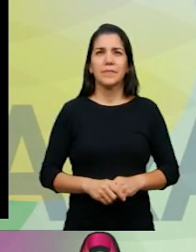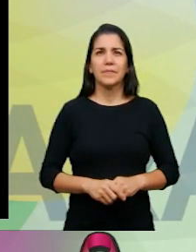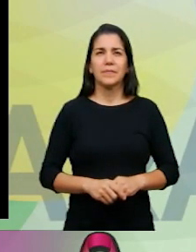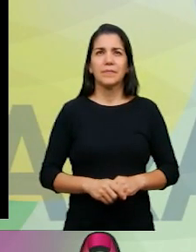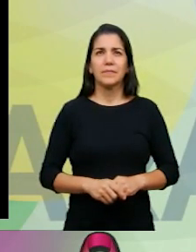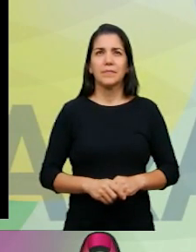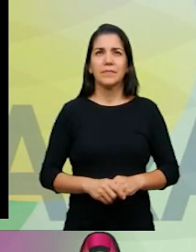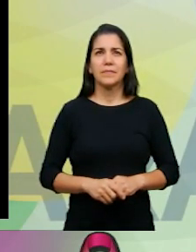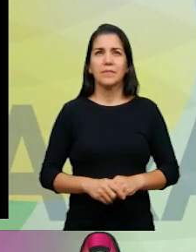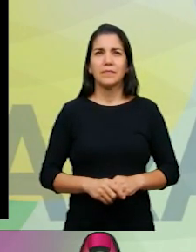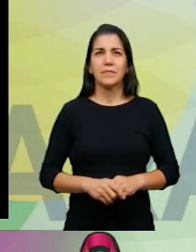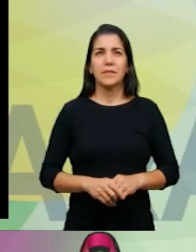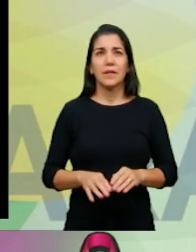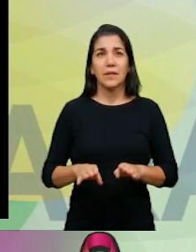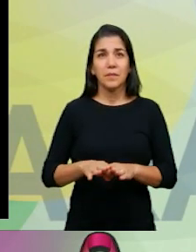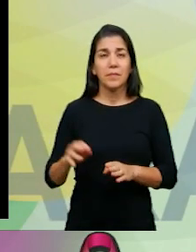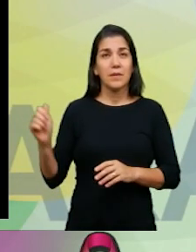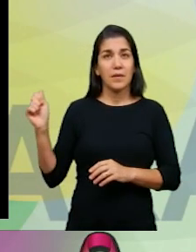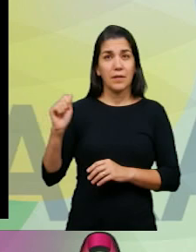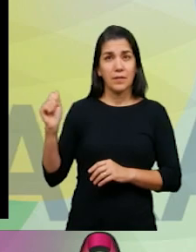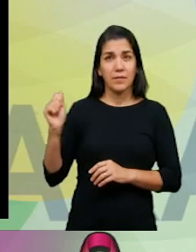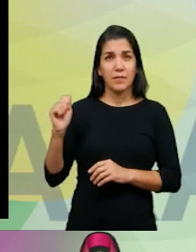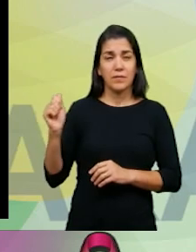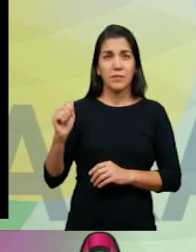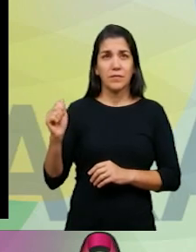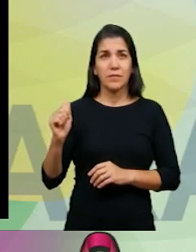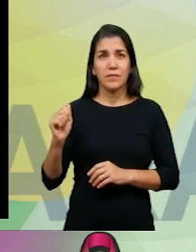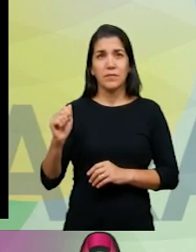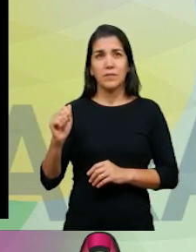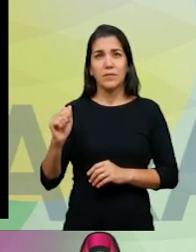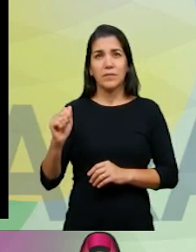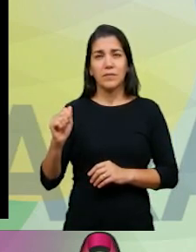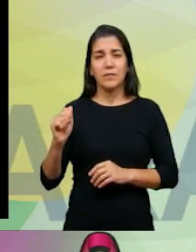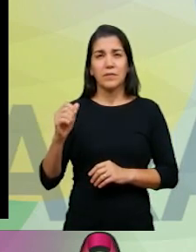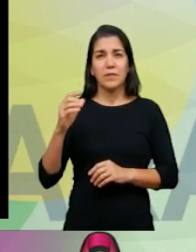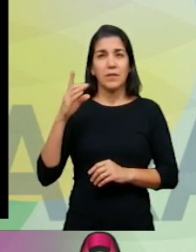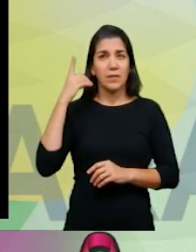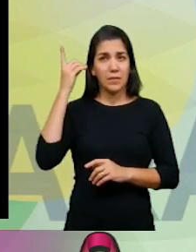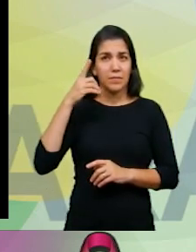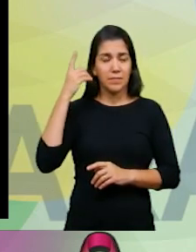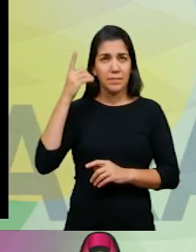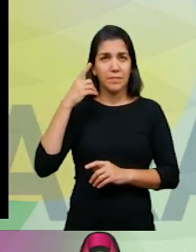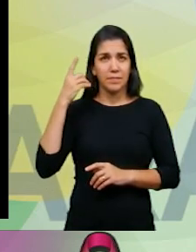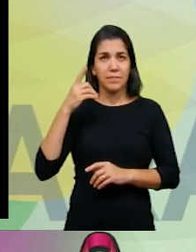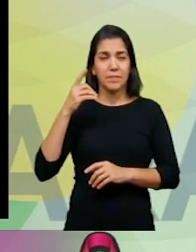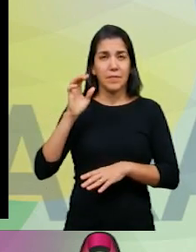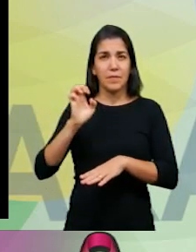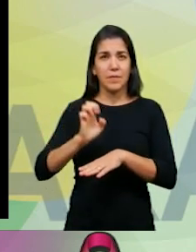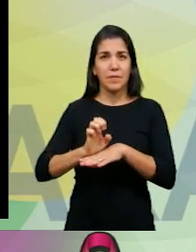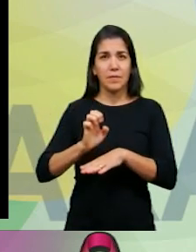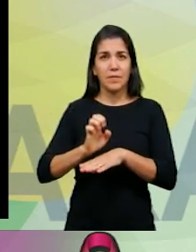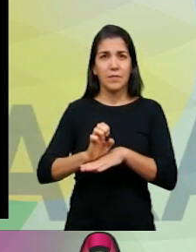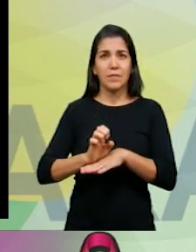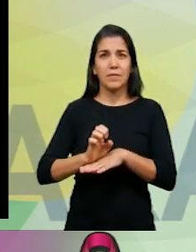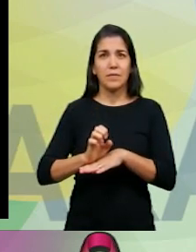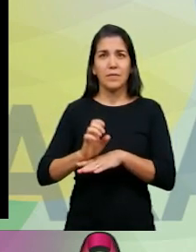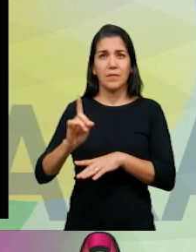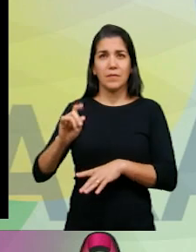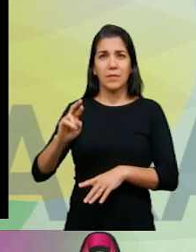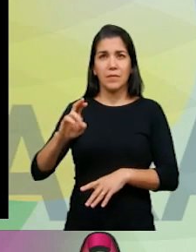Também estive também com a assessora do Dirceu Dalben, também um deputado estadual do Cidadania, que me recebeu muito bem.